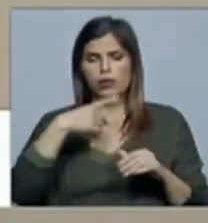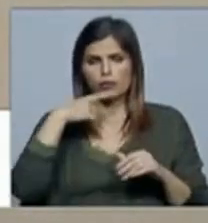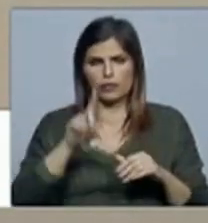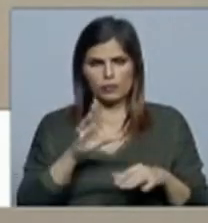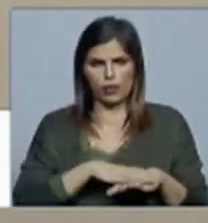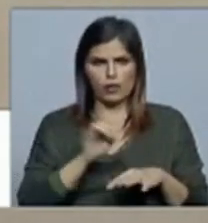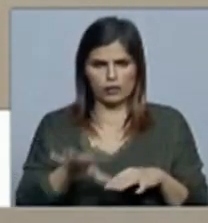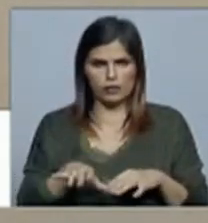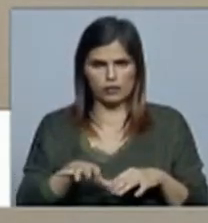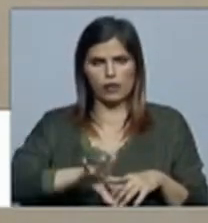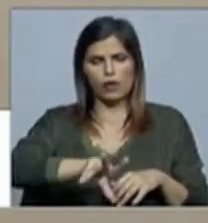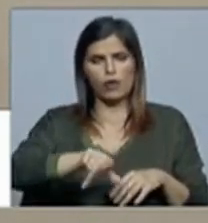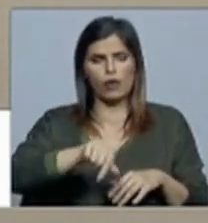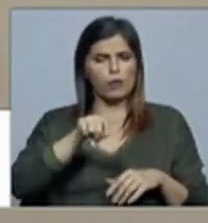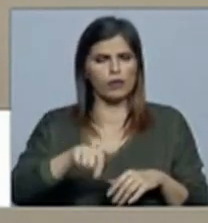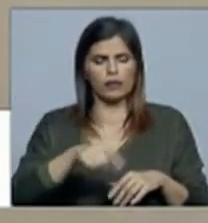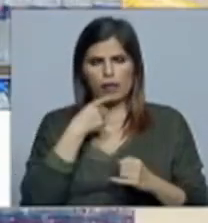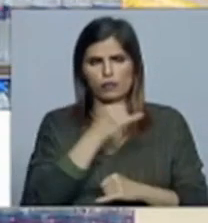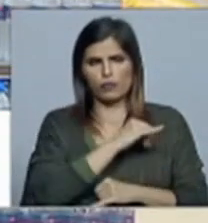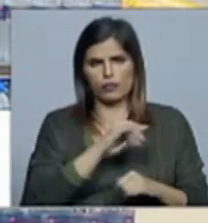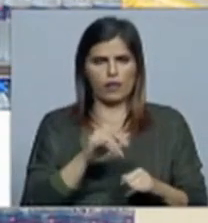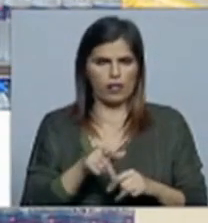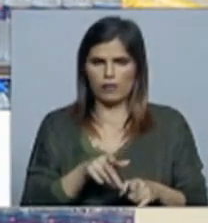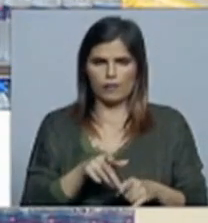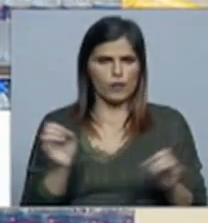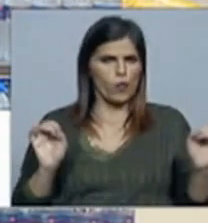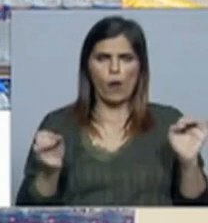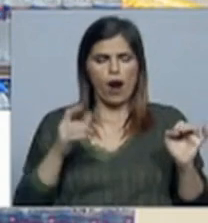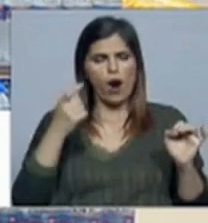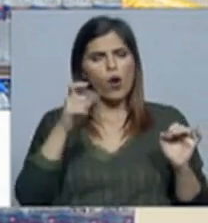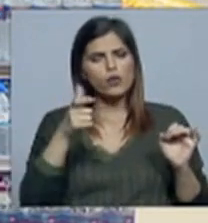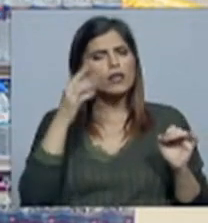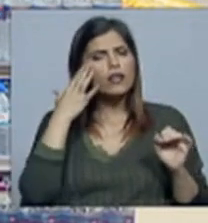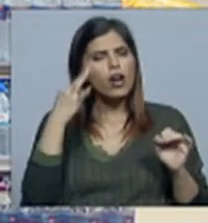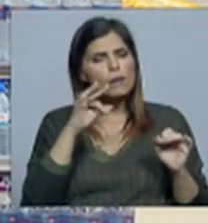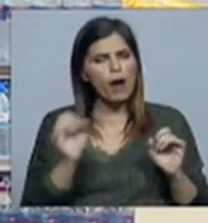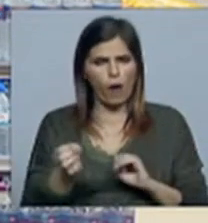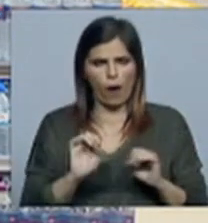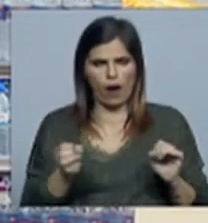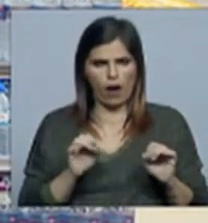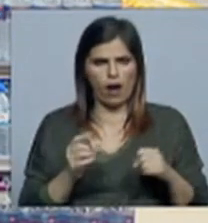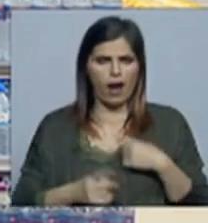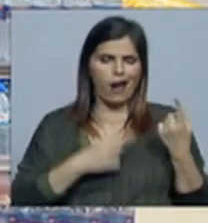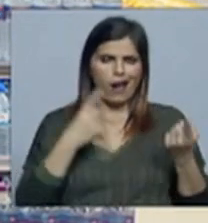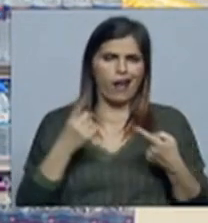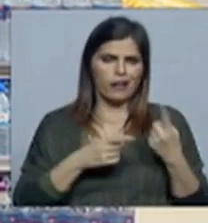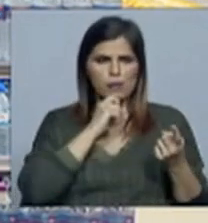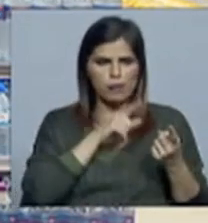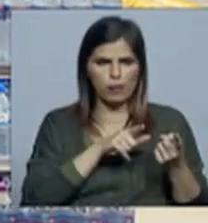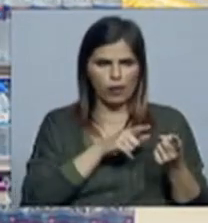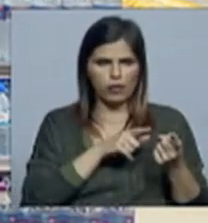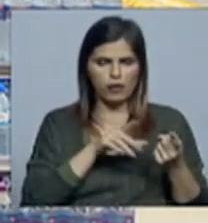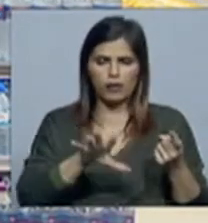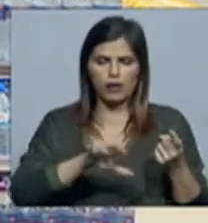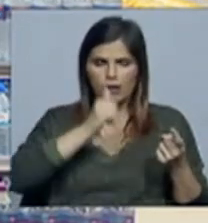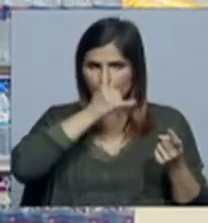o furto aqui torna-se quase impossível. Não existe o conceito tradicional, não é, de alguém poder tirar um artigo da